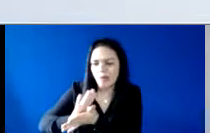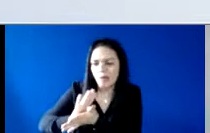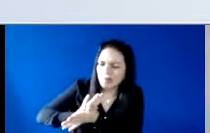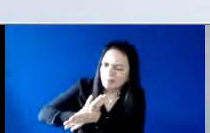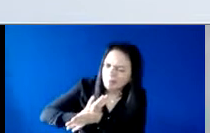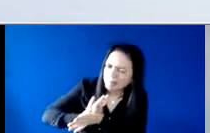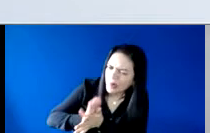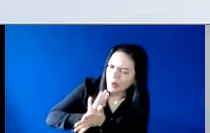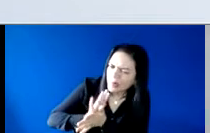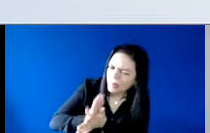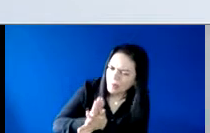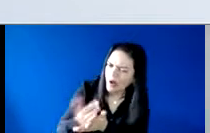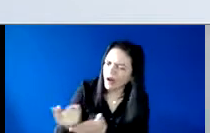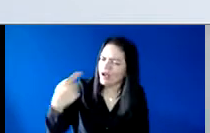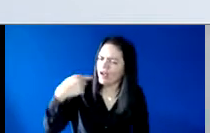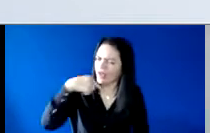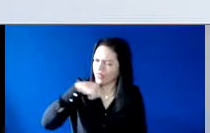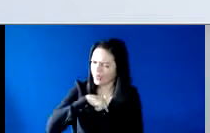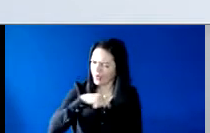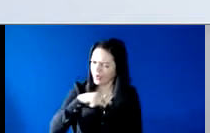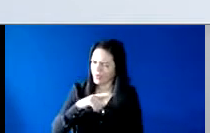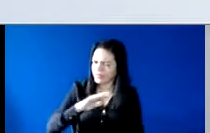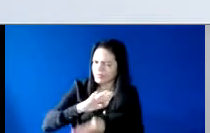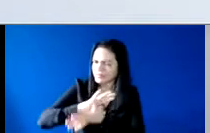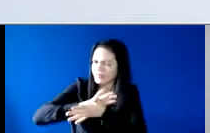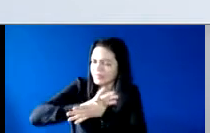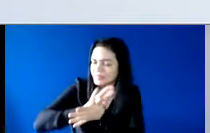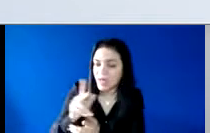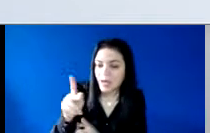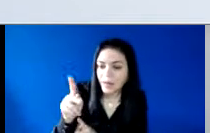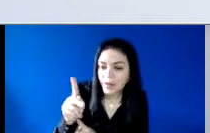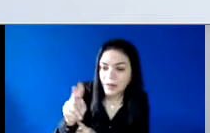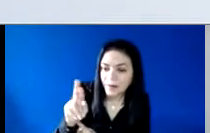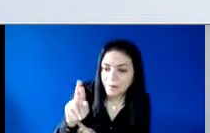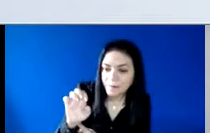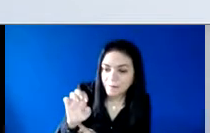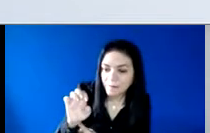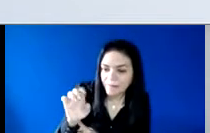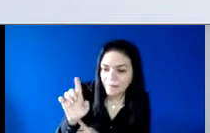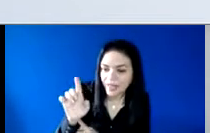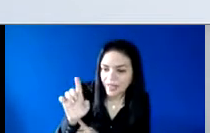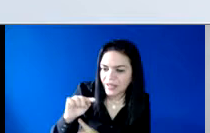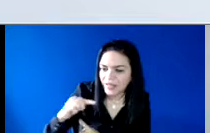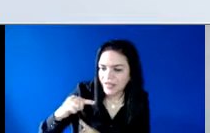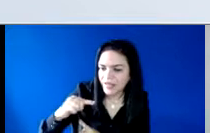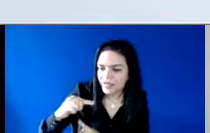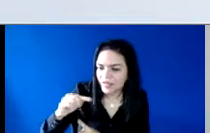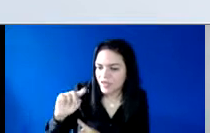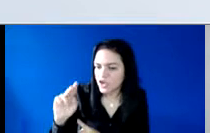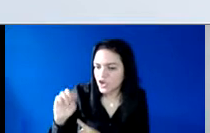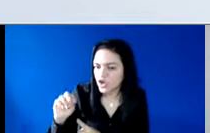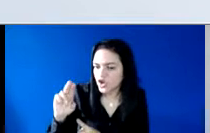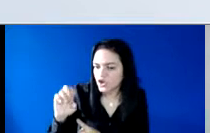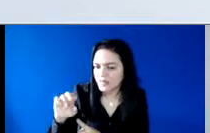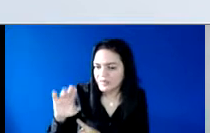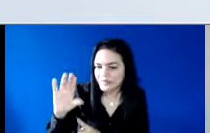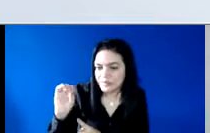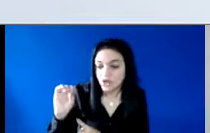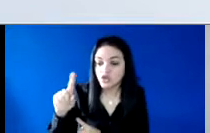nós temos, e aqui preconceito não no sentido pejorativo, mas pré-conceito, aqueles conceitos superficiais que nós temos da